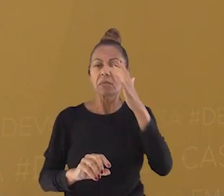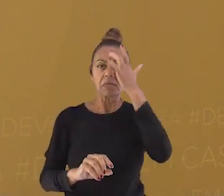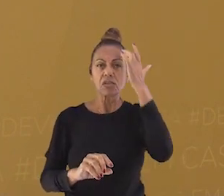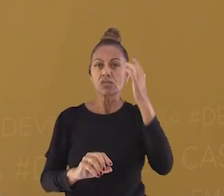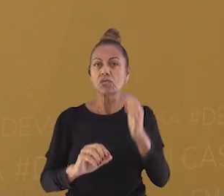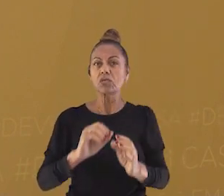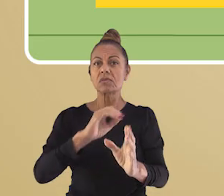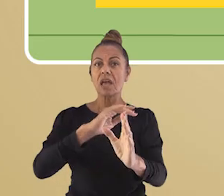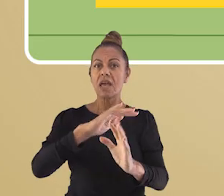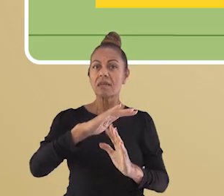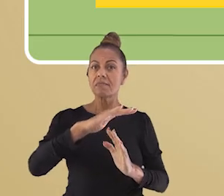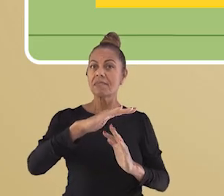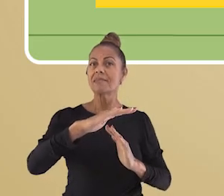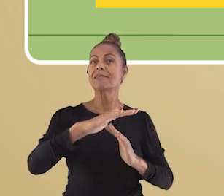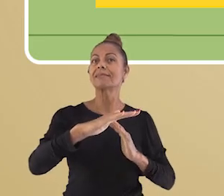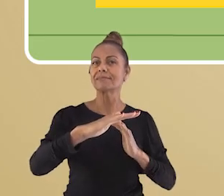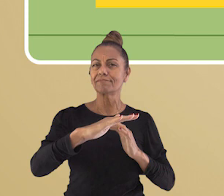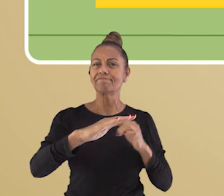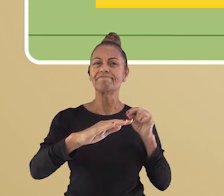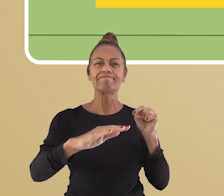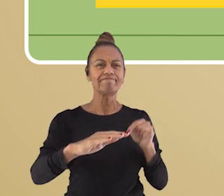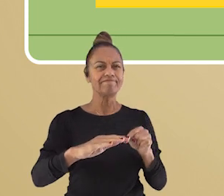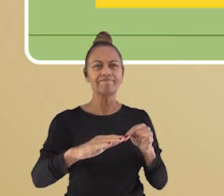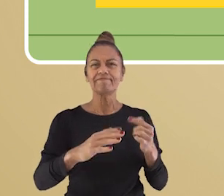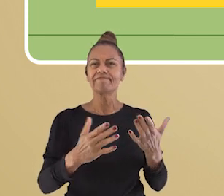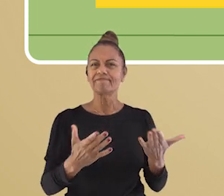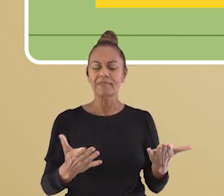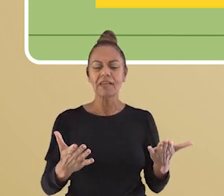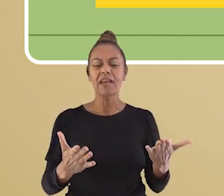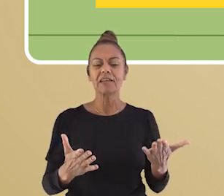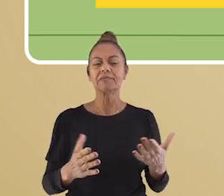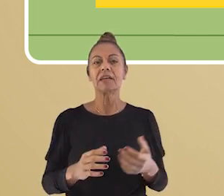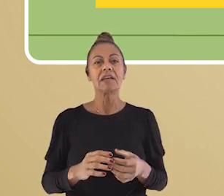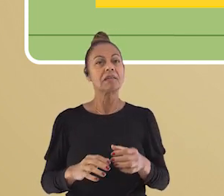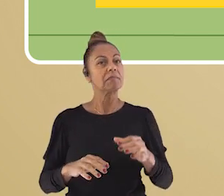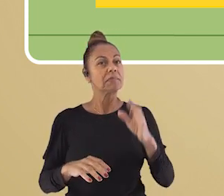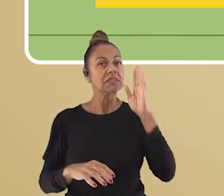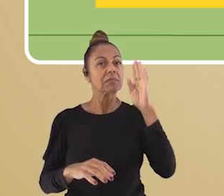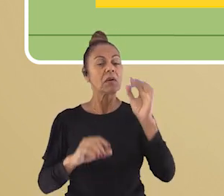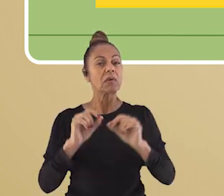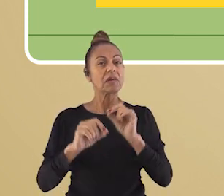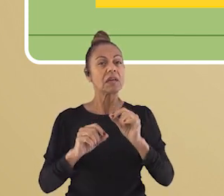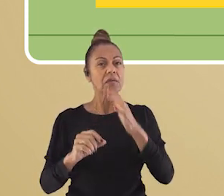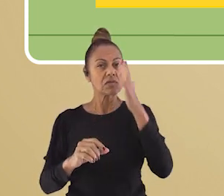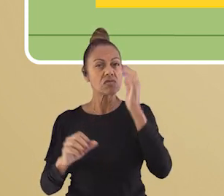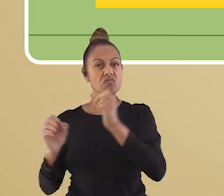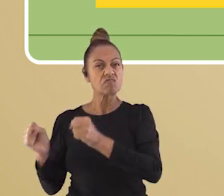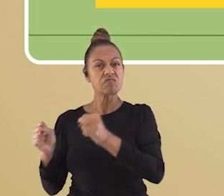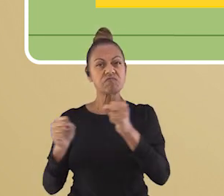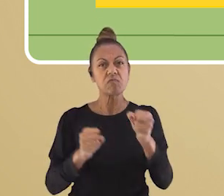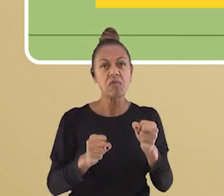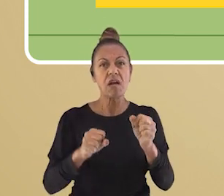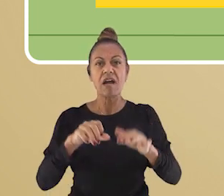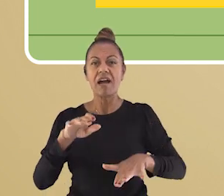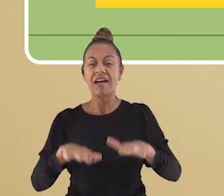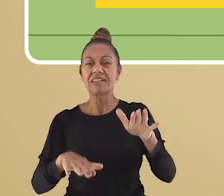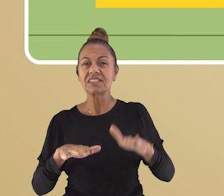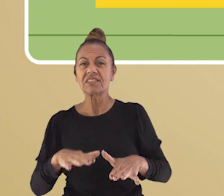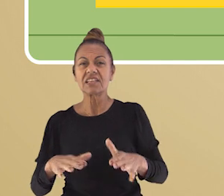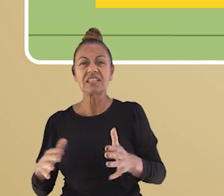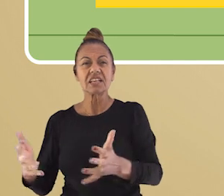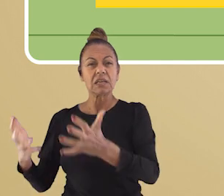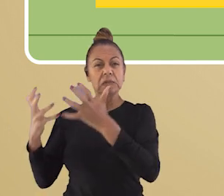mas principalmente aqueles que chegam a um outro país obrigados, pois estão fugindo de